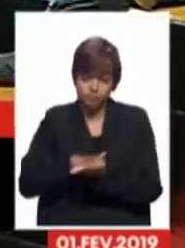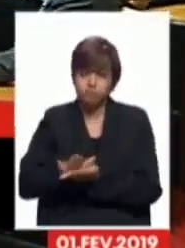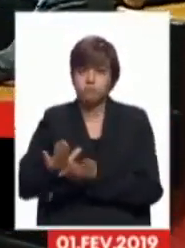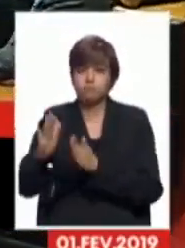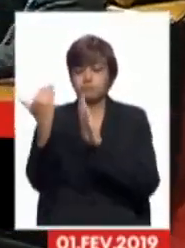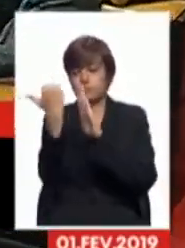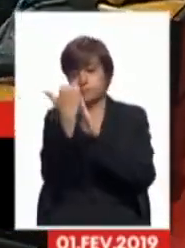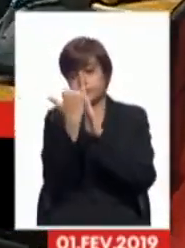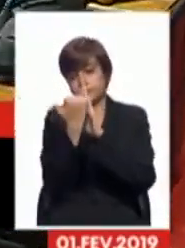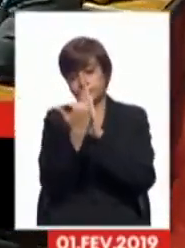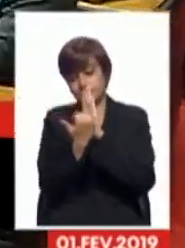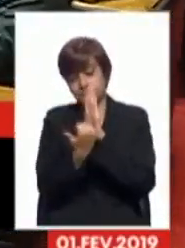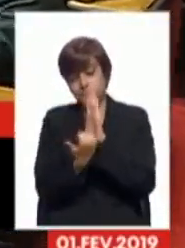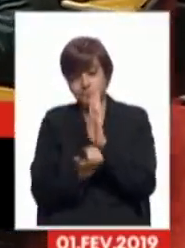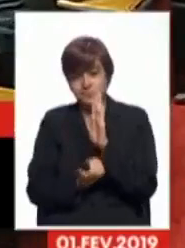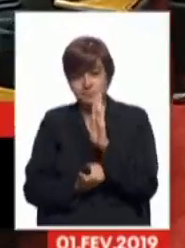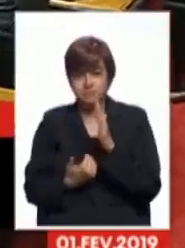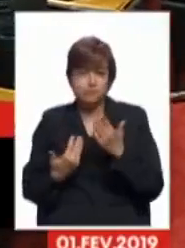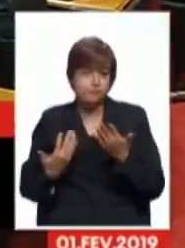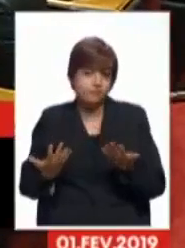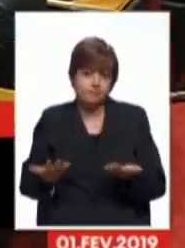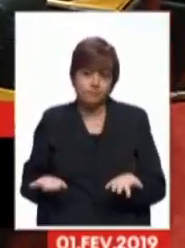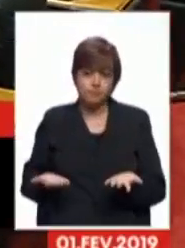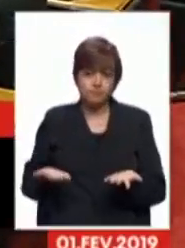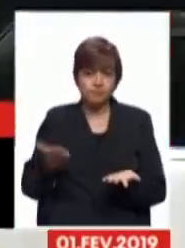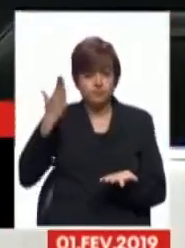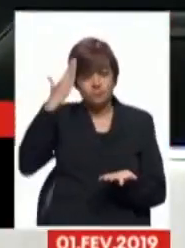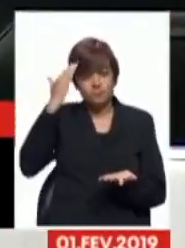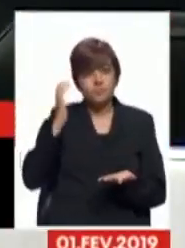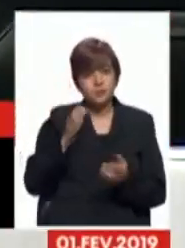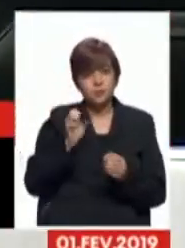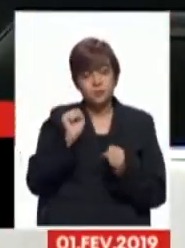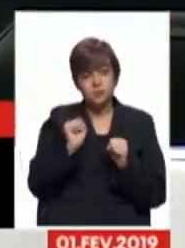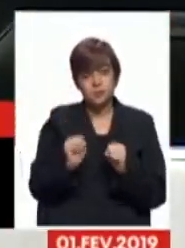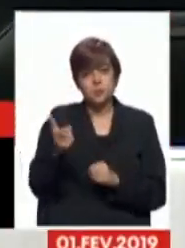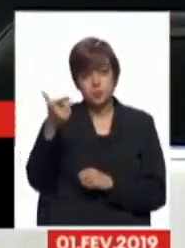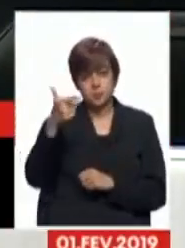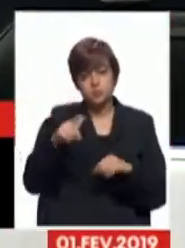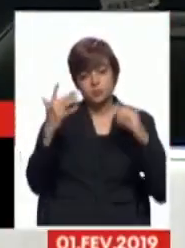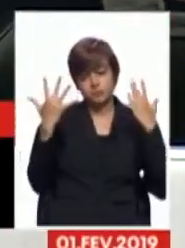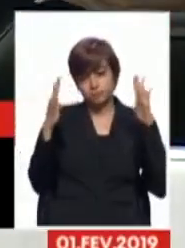gente declara. Mas aqui nós depois podemos repetir, né, essa...